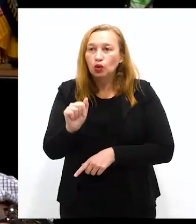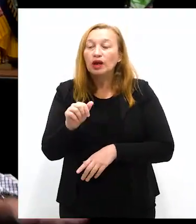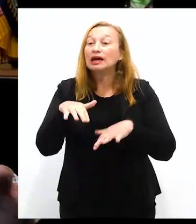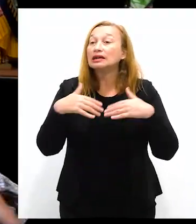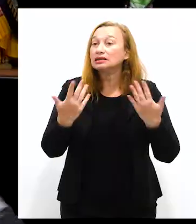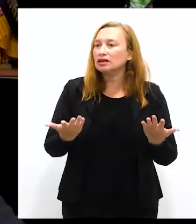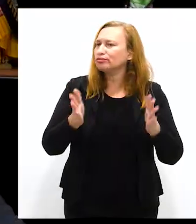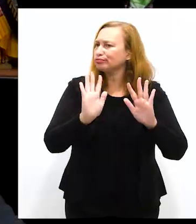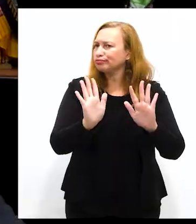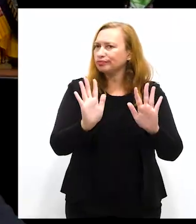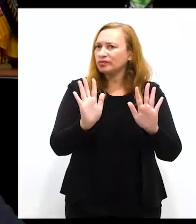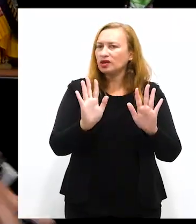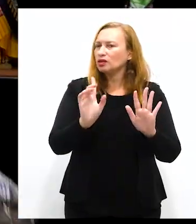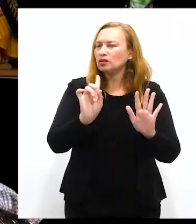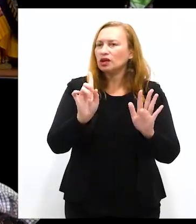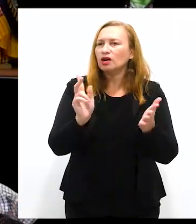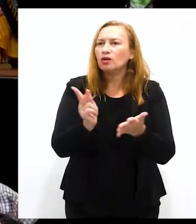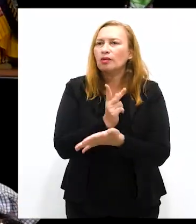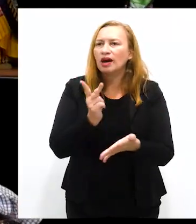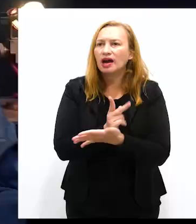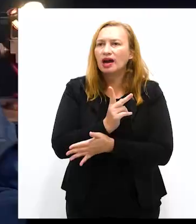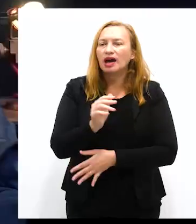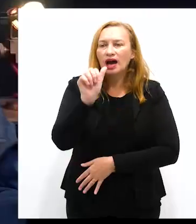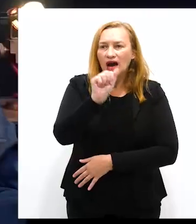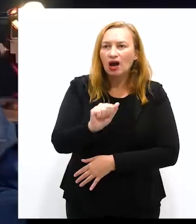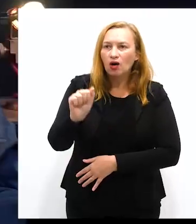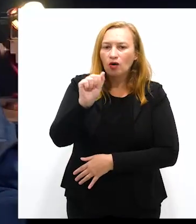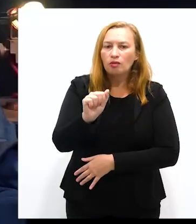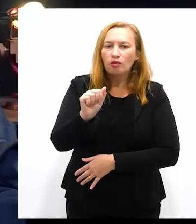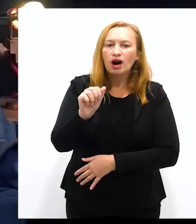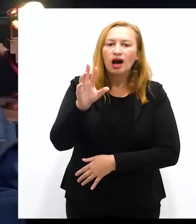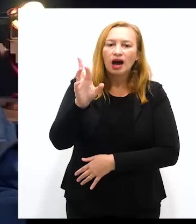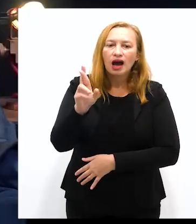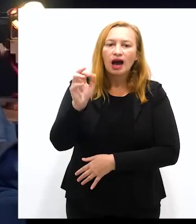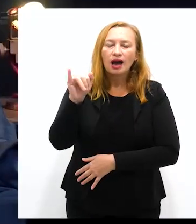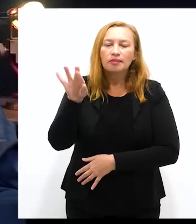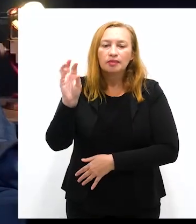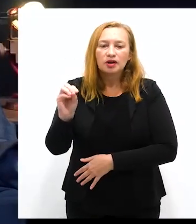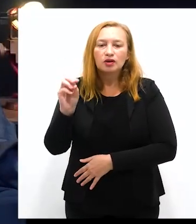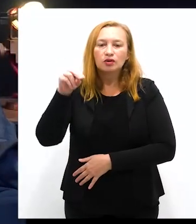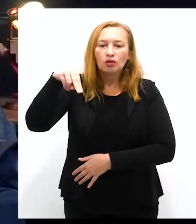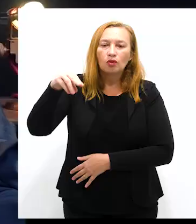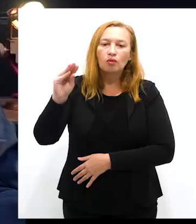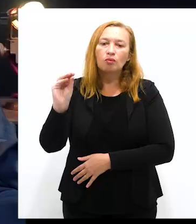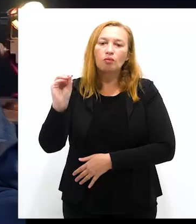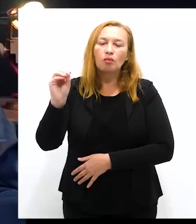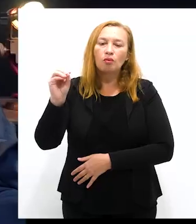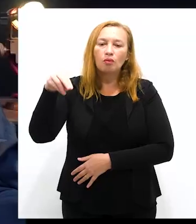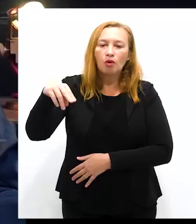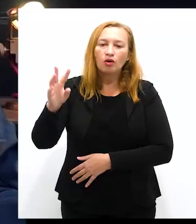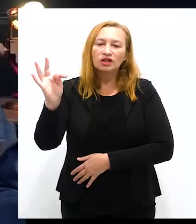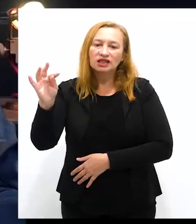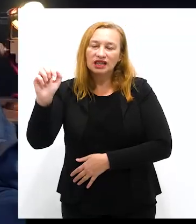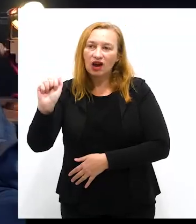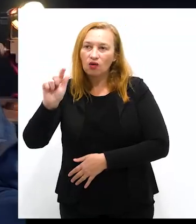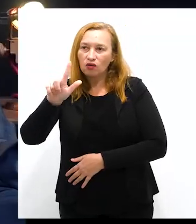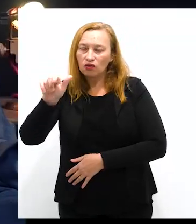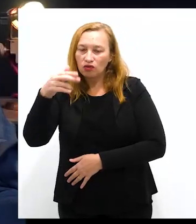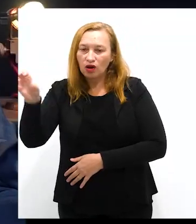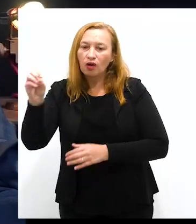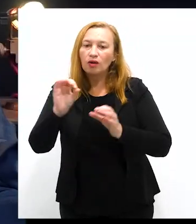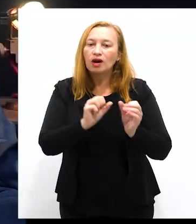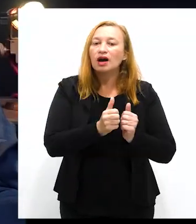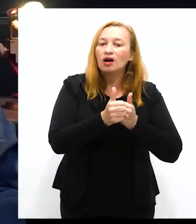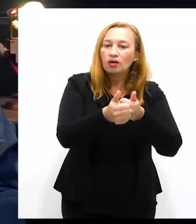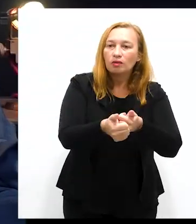produtora, mas nesse momento a gente Então, olha só, gente, não tem nada, não tem como errar. @Ramiro Montalvão, acompanha, porque ele tem sempre um